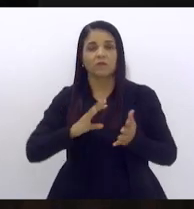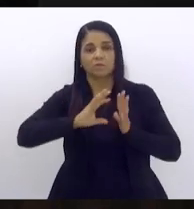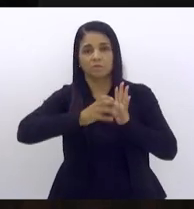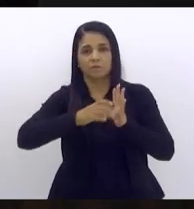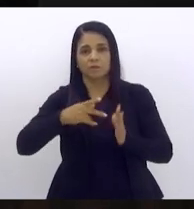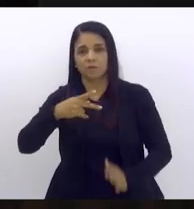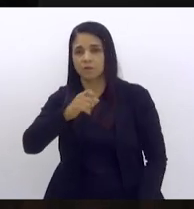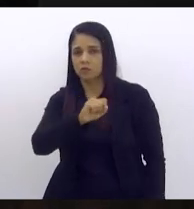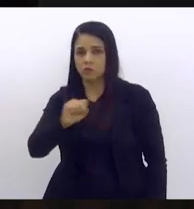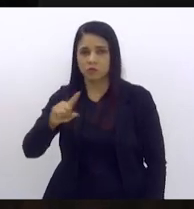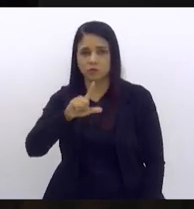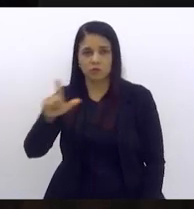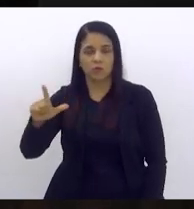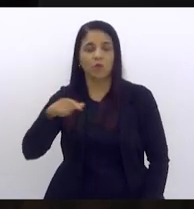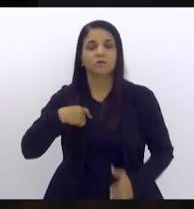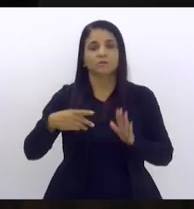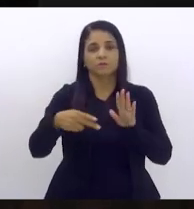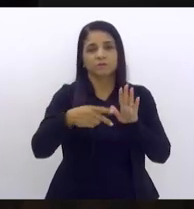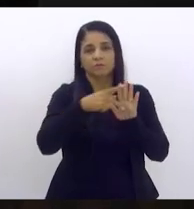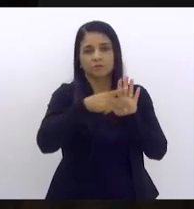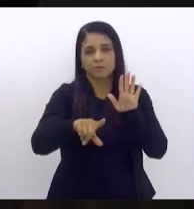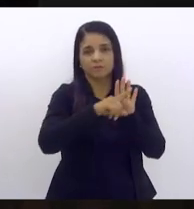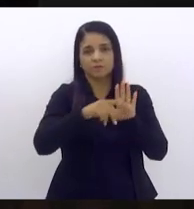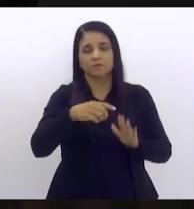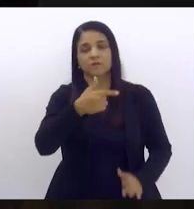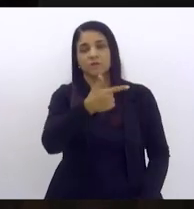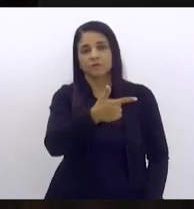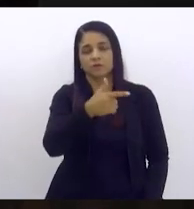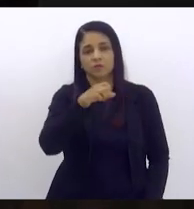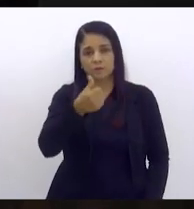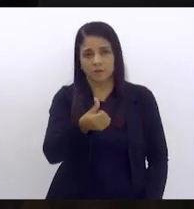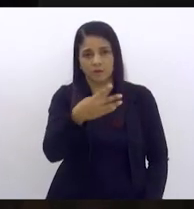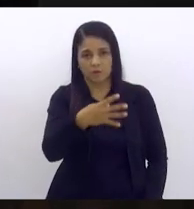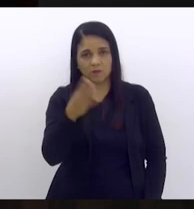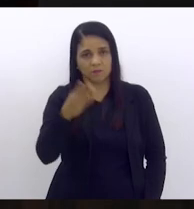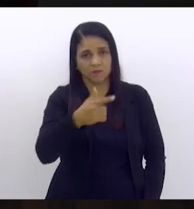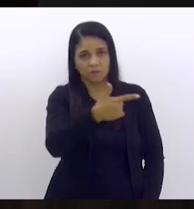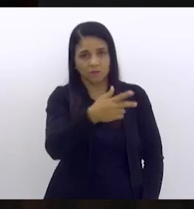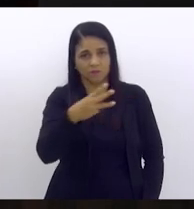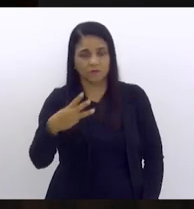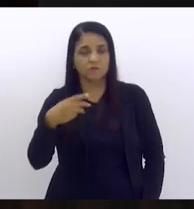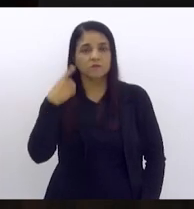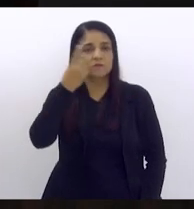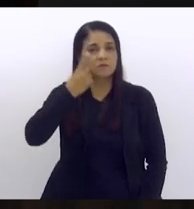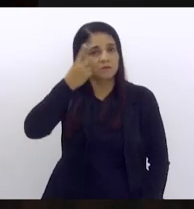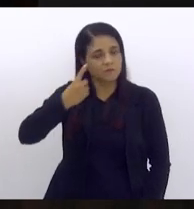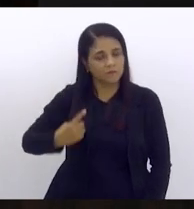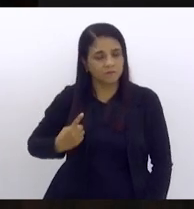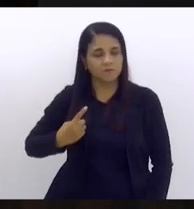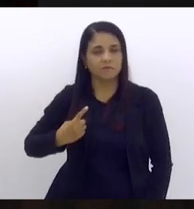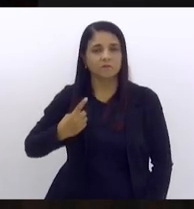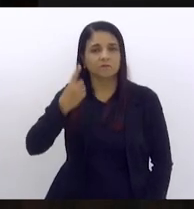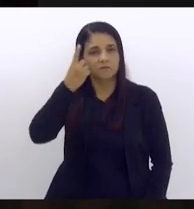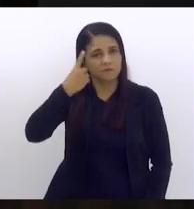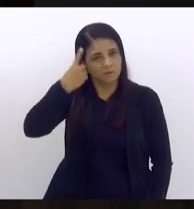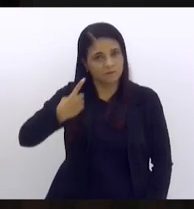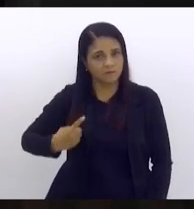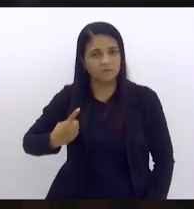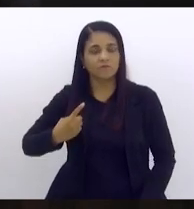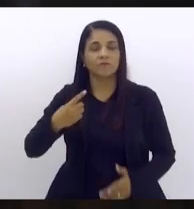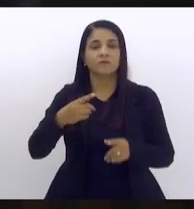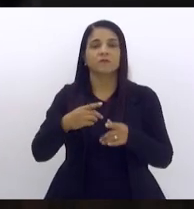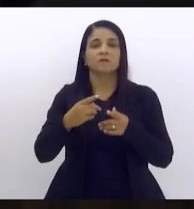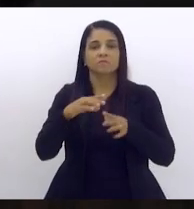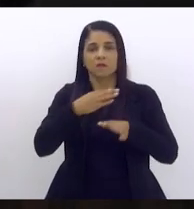Anuncio projeto de resolução número 264-2023, de autoria da deputada Dani Monteiro, que concede o prêmio